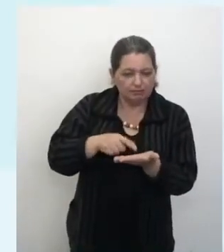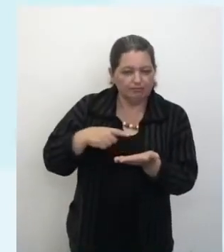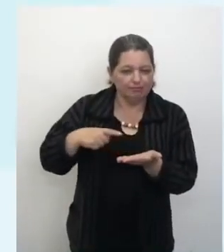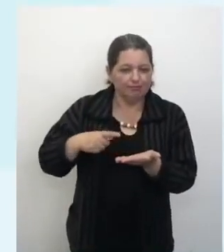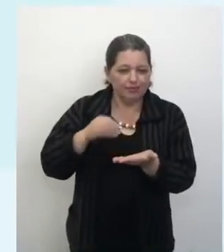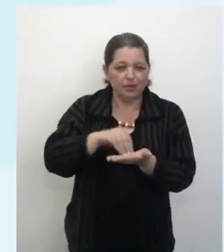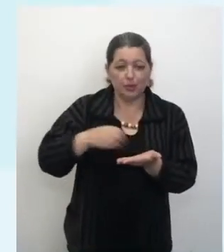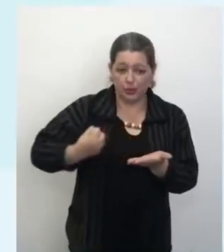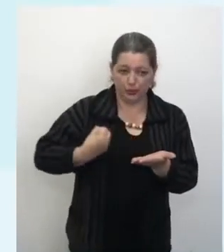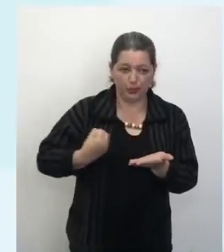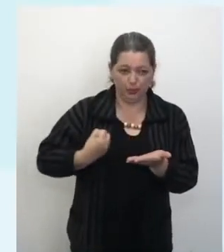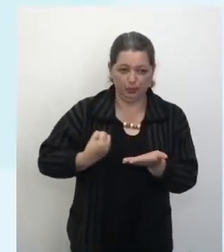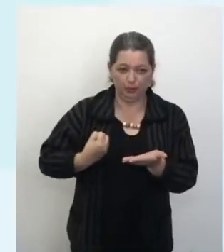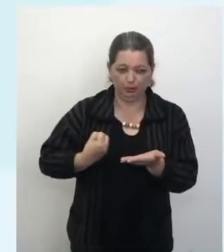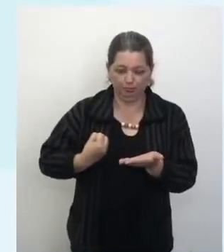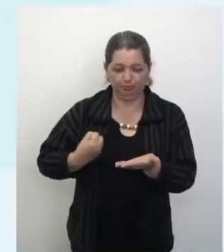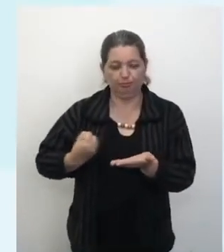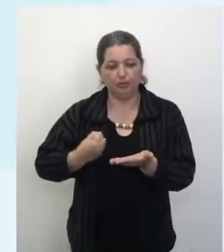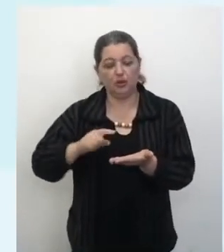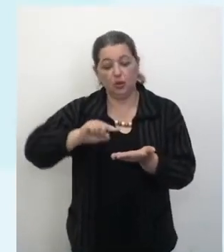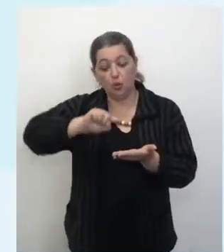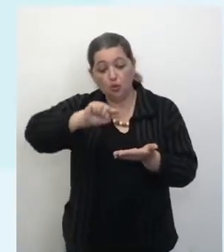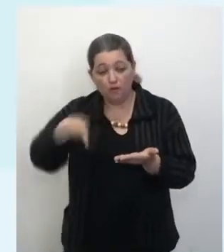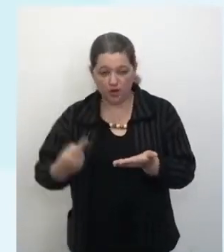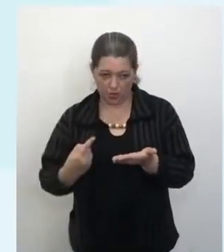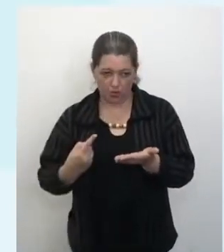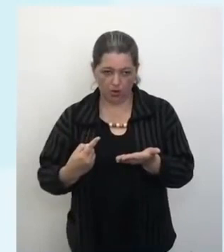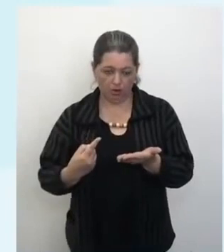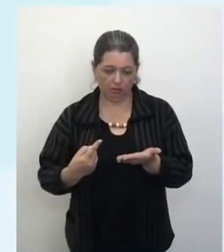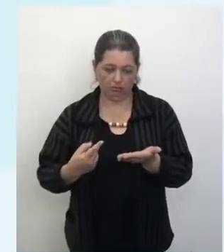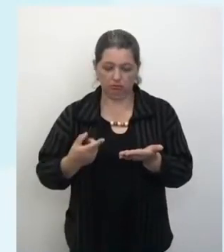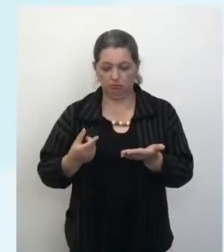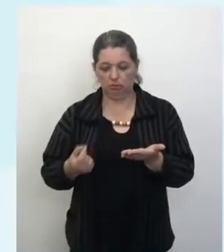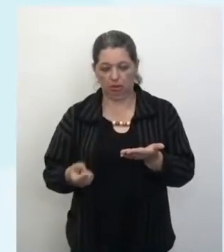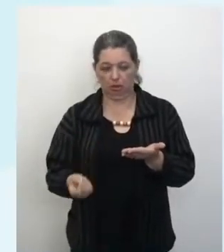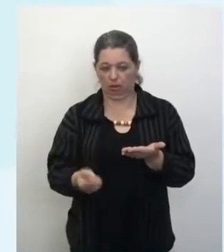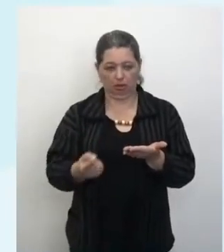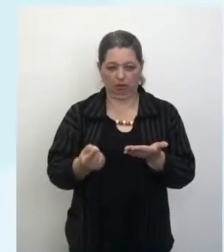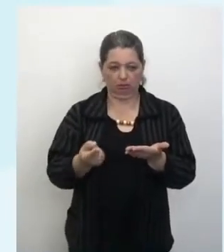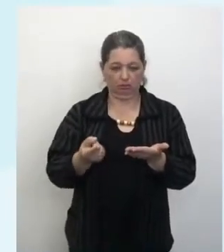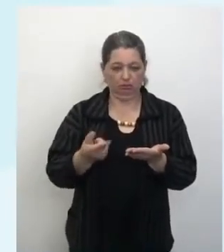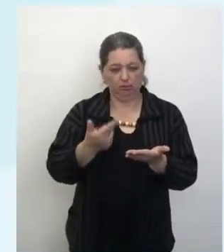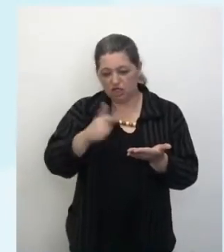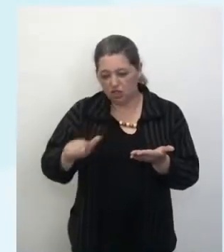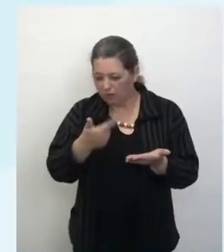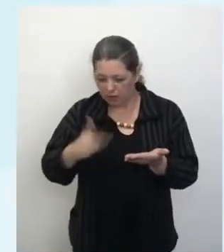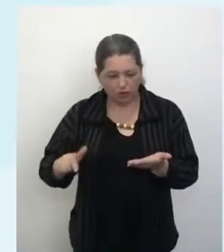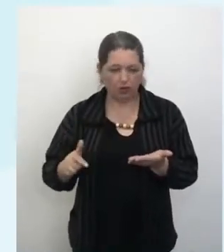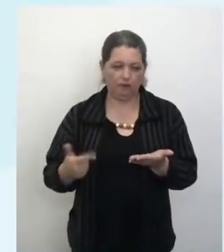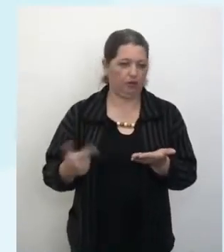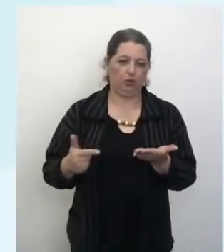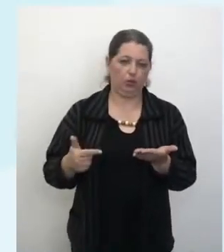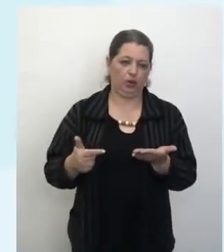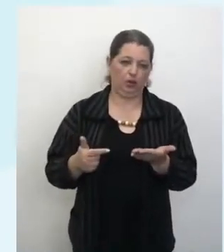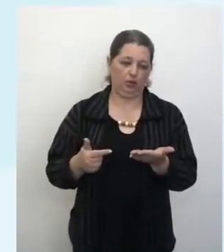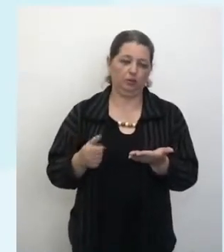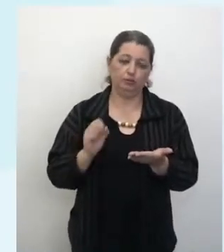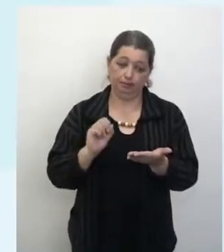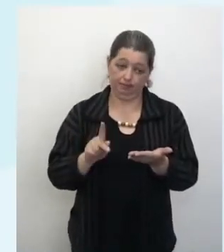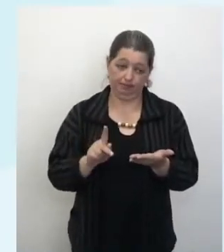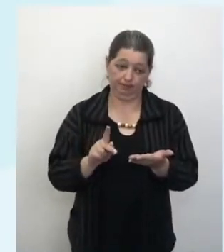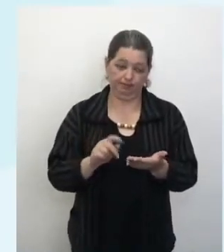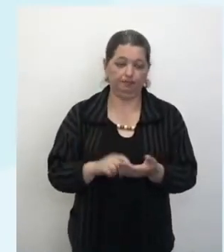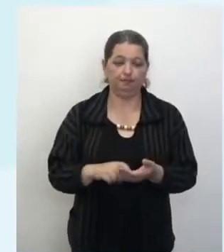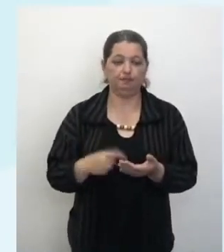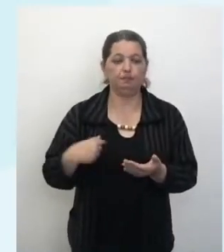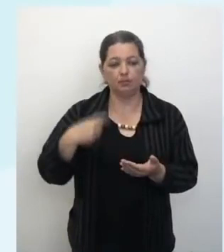aquelas que não são exatas, que são os números com vírgula, que não têm fim e que não repetem infinitos e não periódicos. Tudo bem? Então,